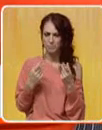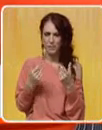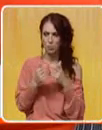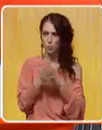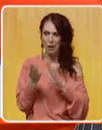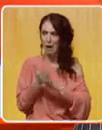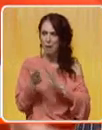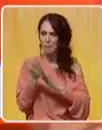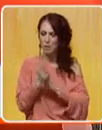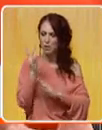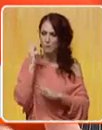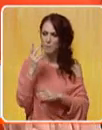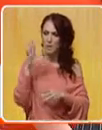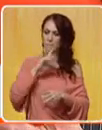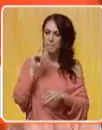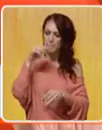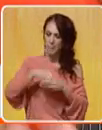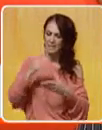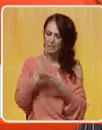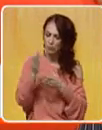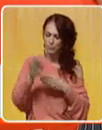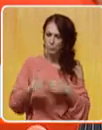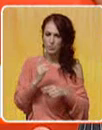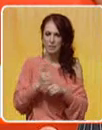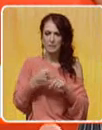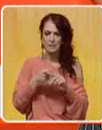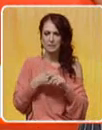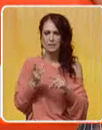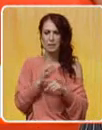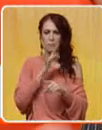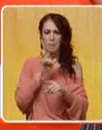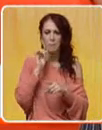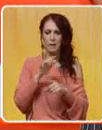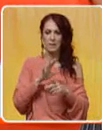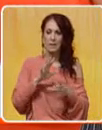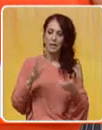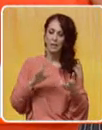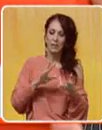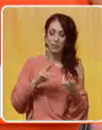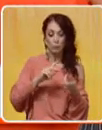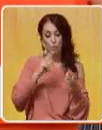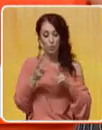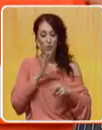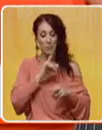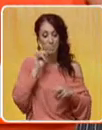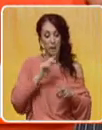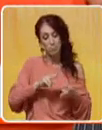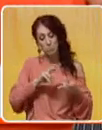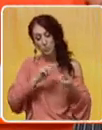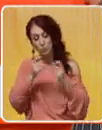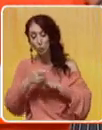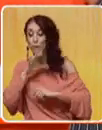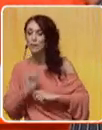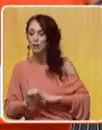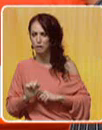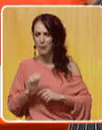pais até ao fim porque houve uma um uma coisa muito interessante eles passaram de pais a filhos percebes e e eu acabei por ter dois